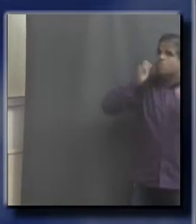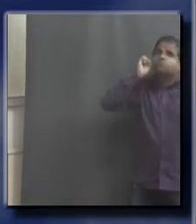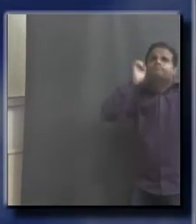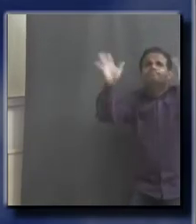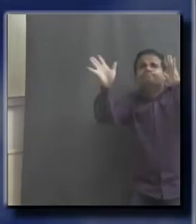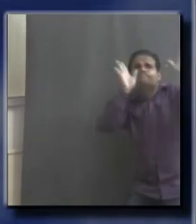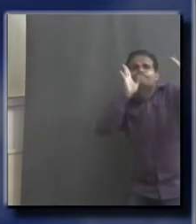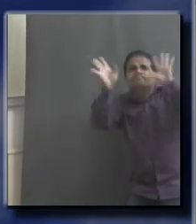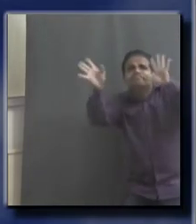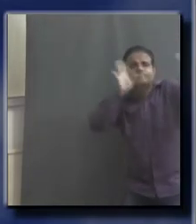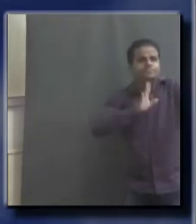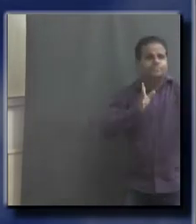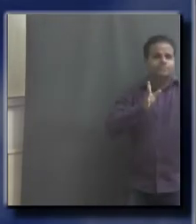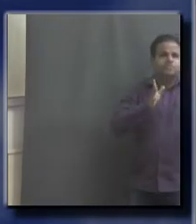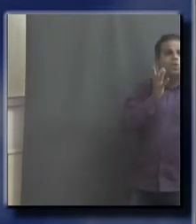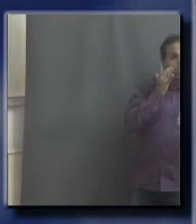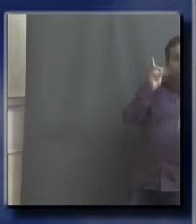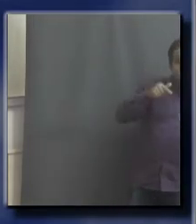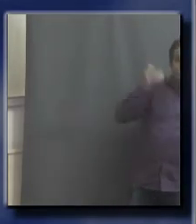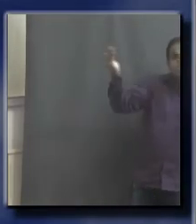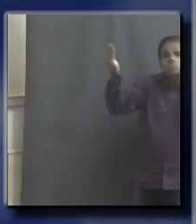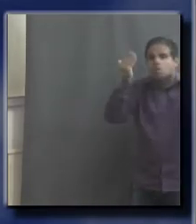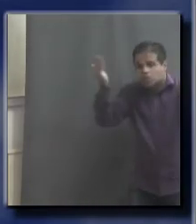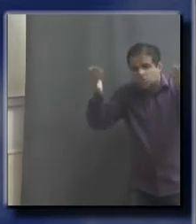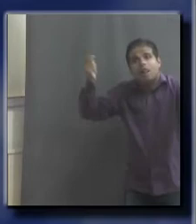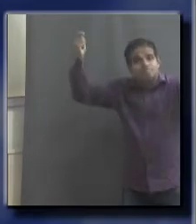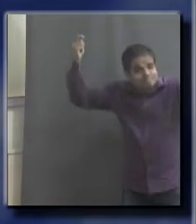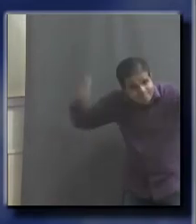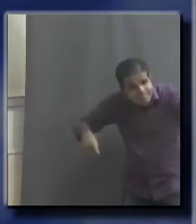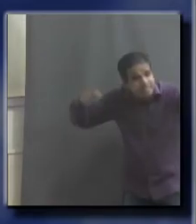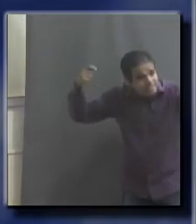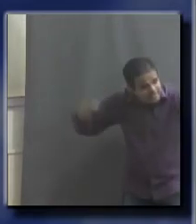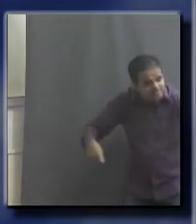reflexão. Acho que a psicologia precisa